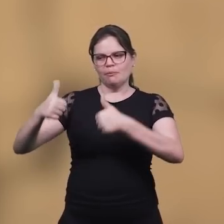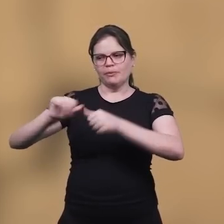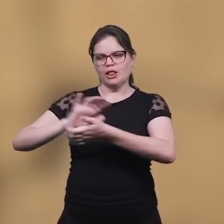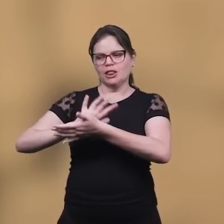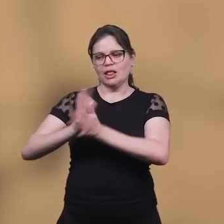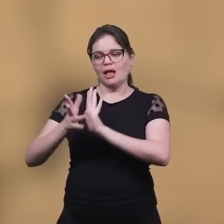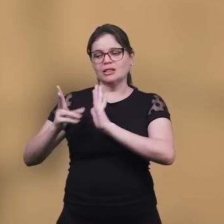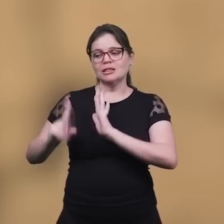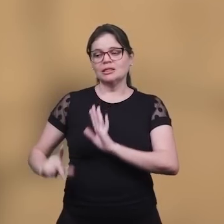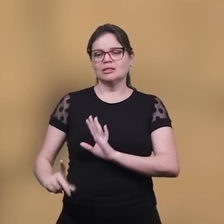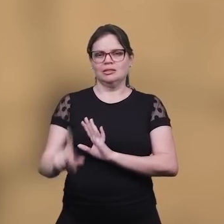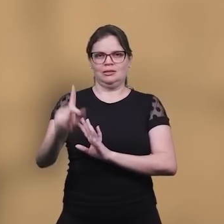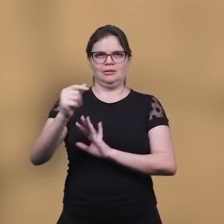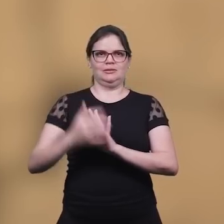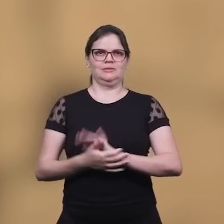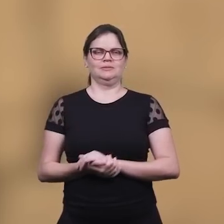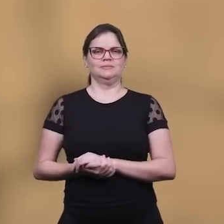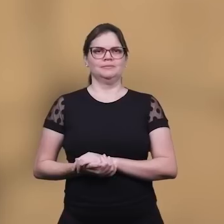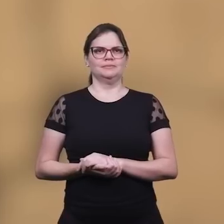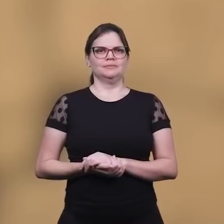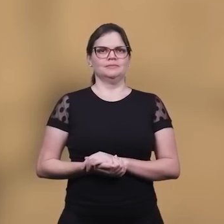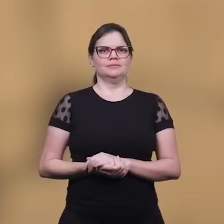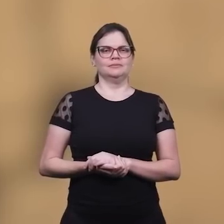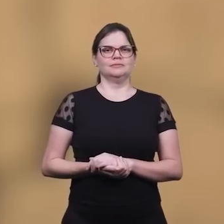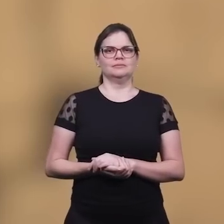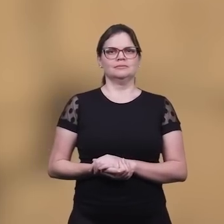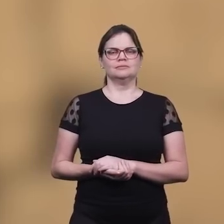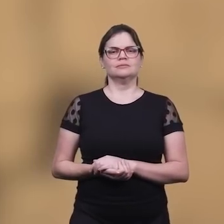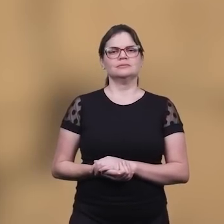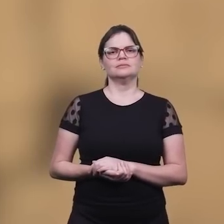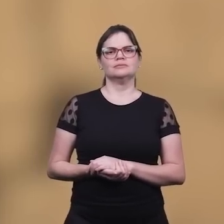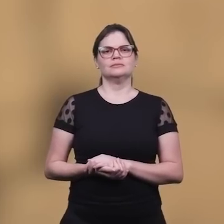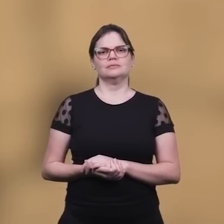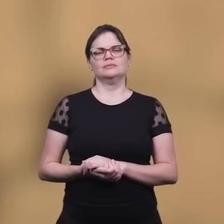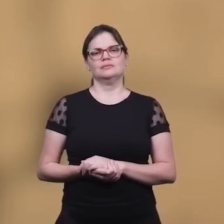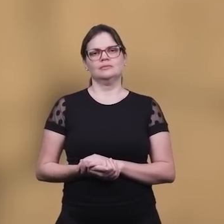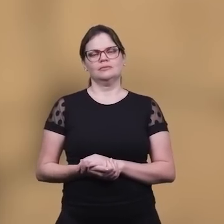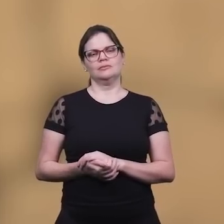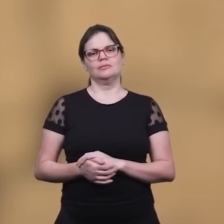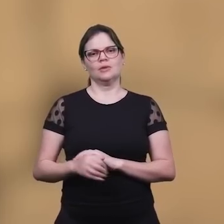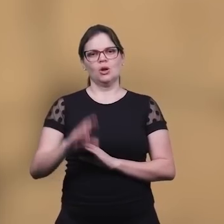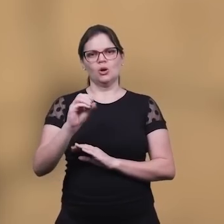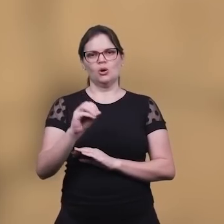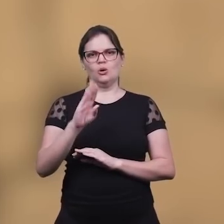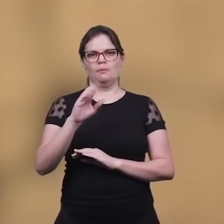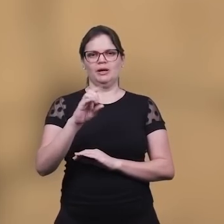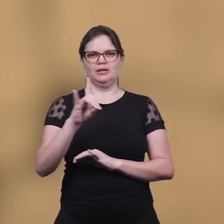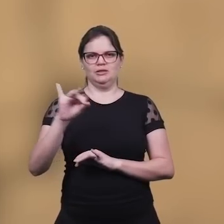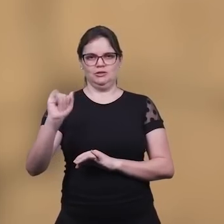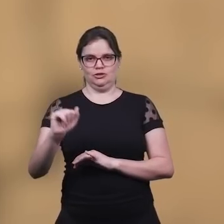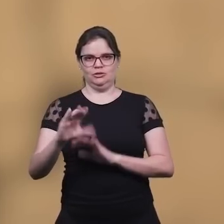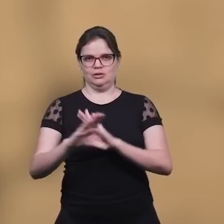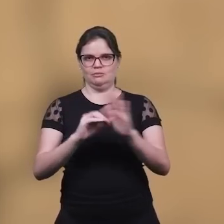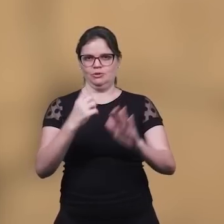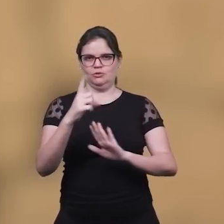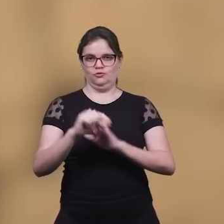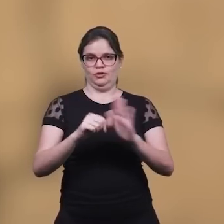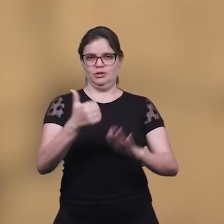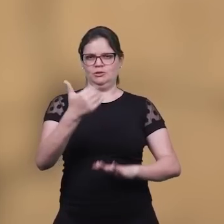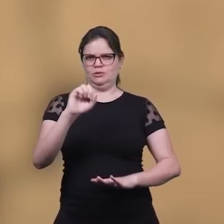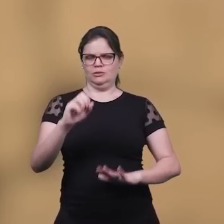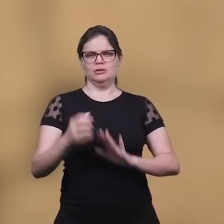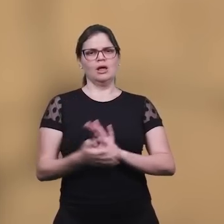Edom, aqui falando sobre Edom, em Obadias 1:10, falando que o